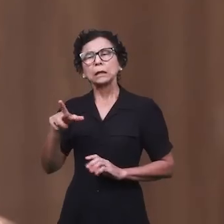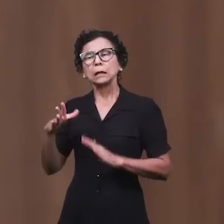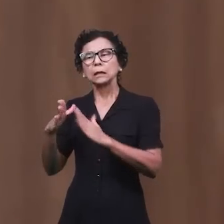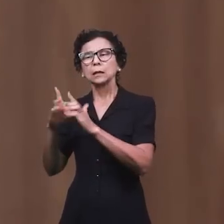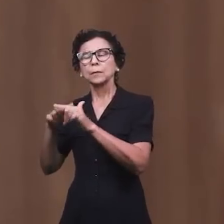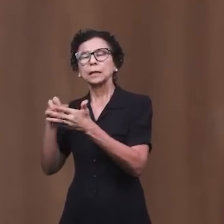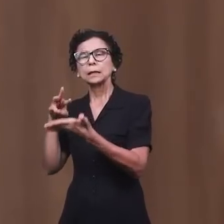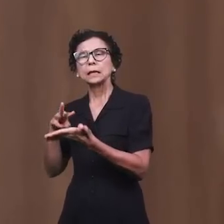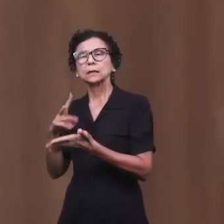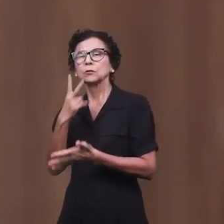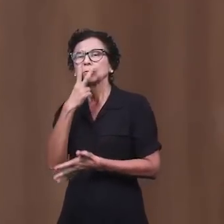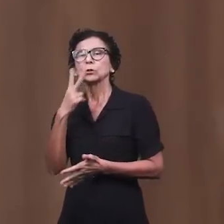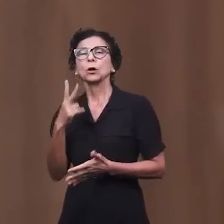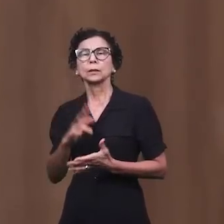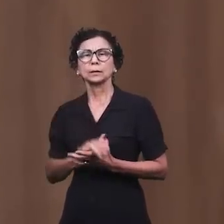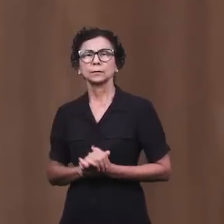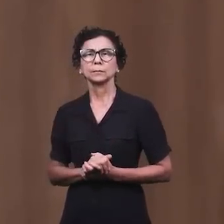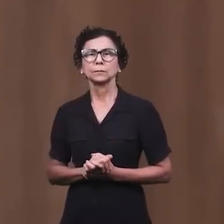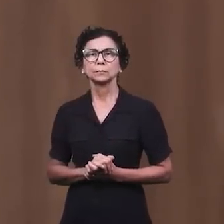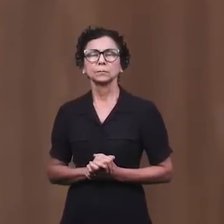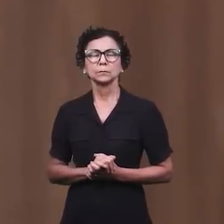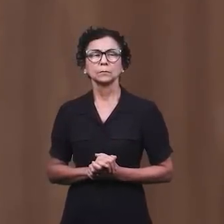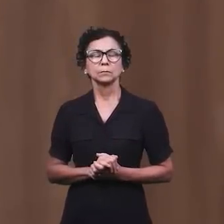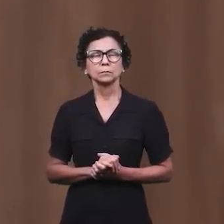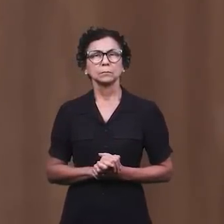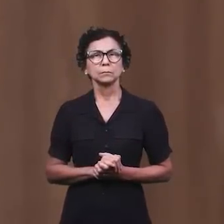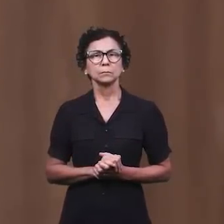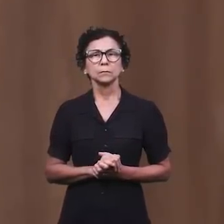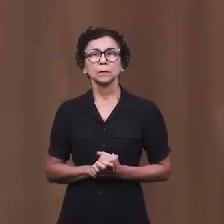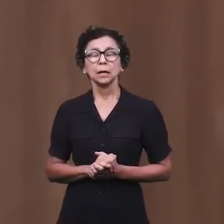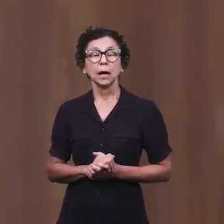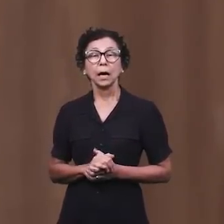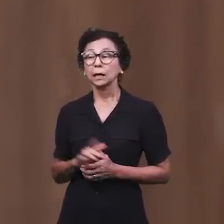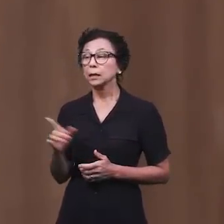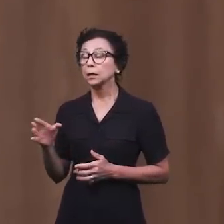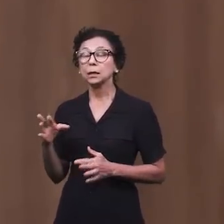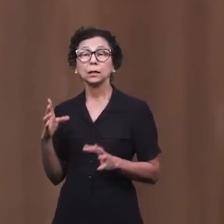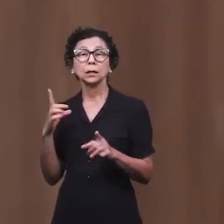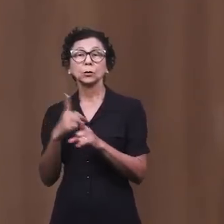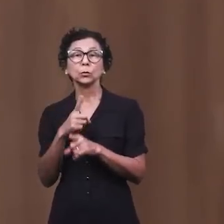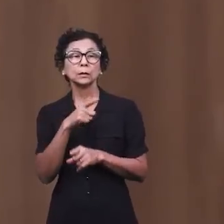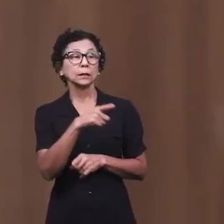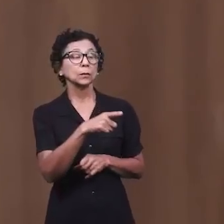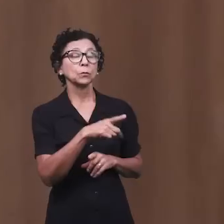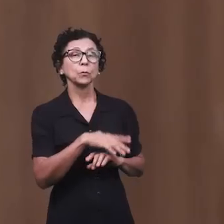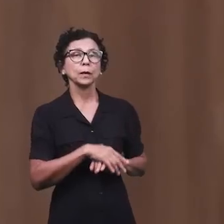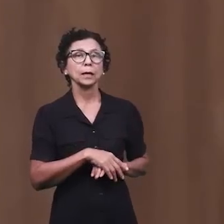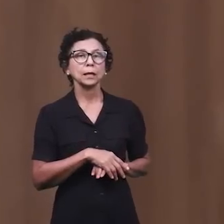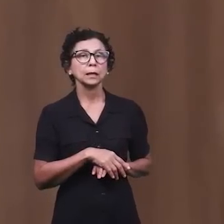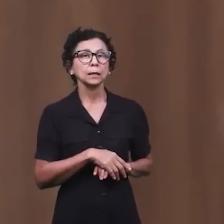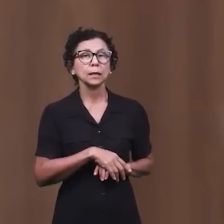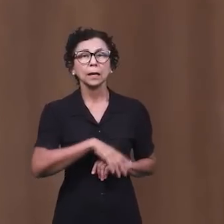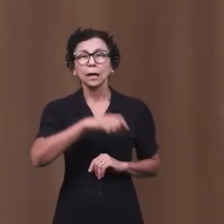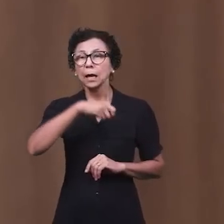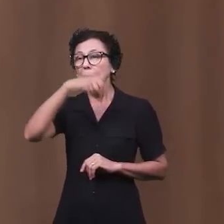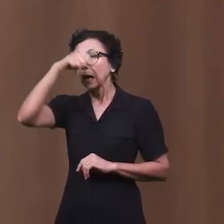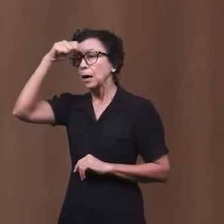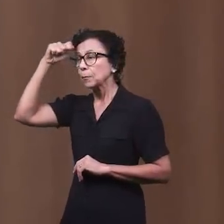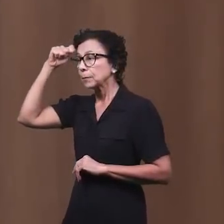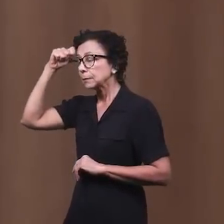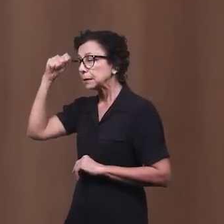questão de um mês depois, eu encontrei com ele. Amadeu, o que é aquilo? Falei, o que houve? Amadeu, que